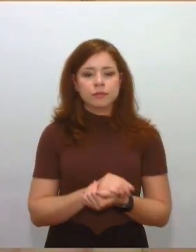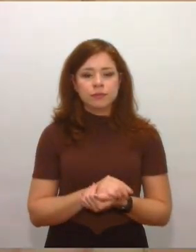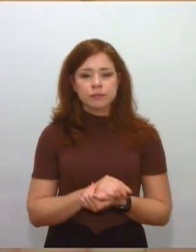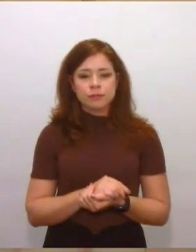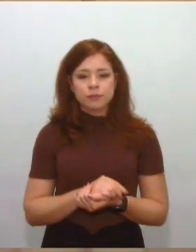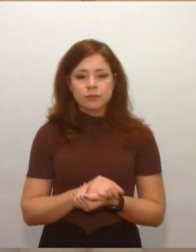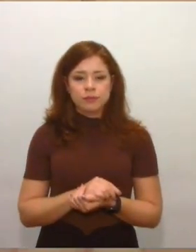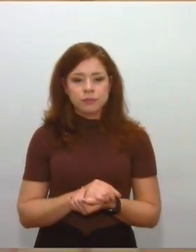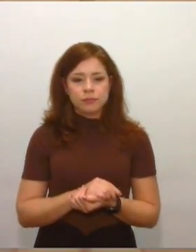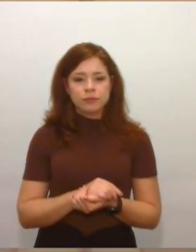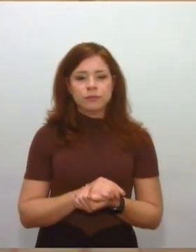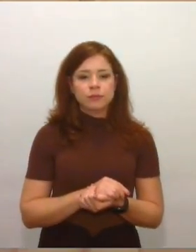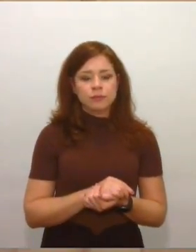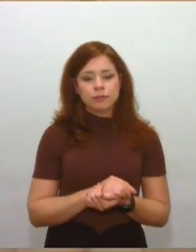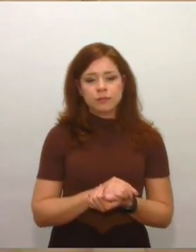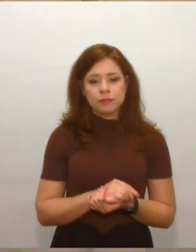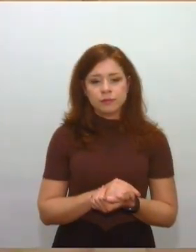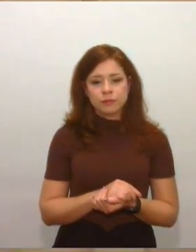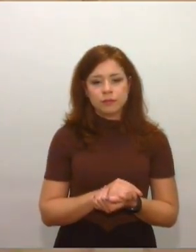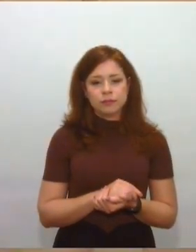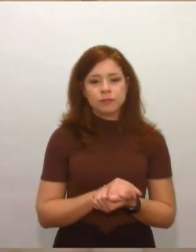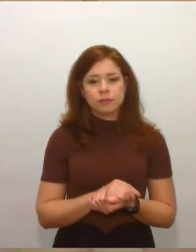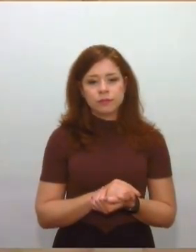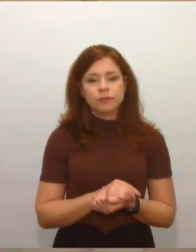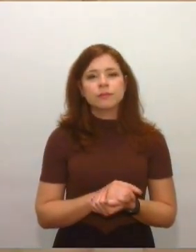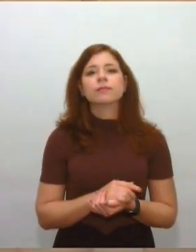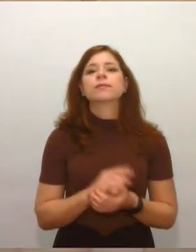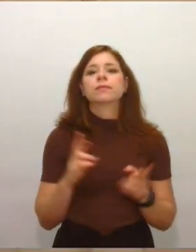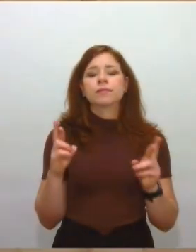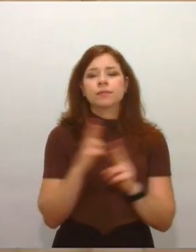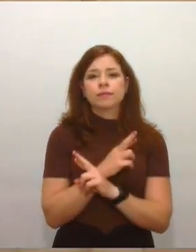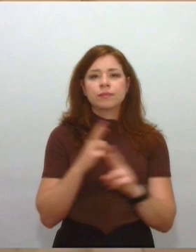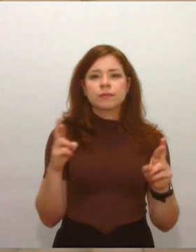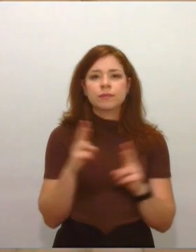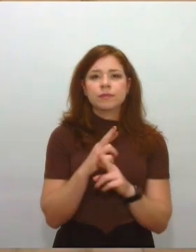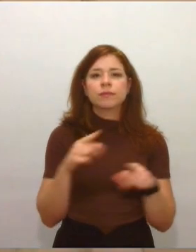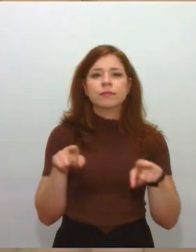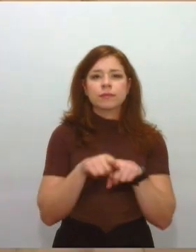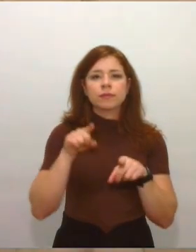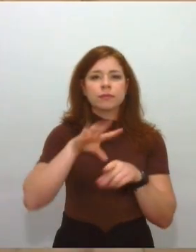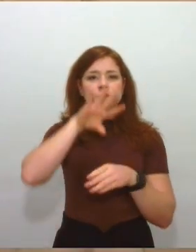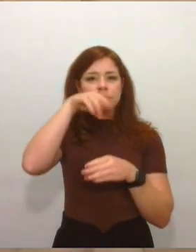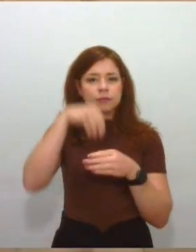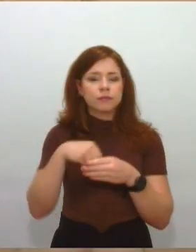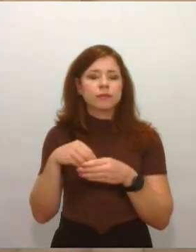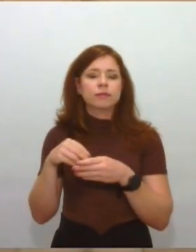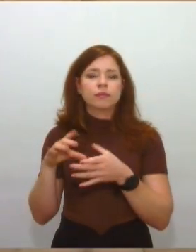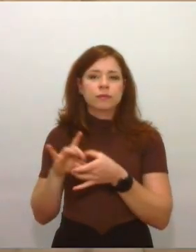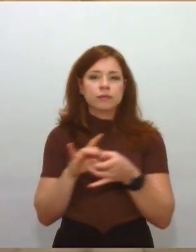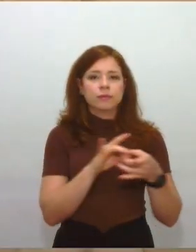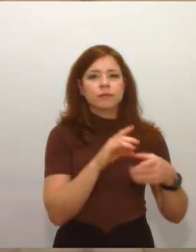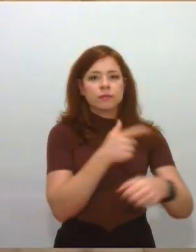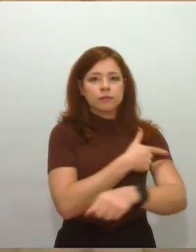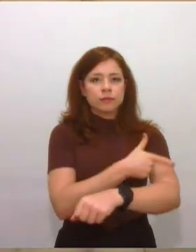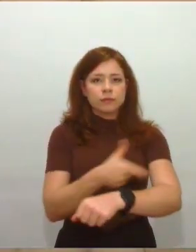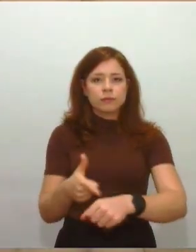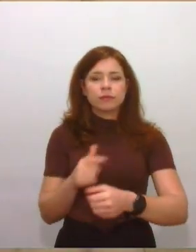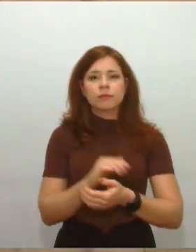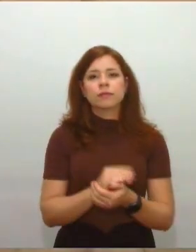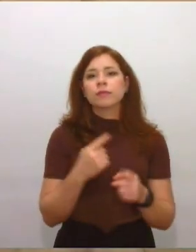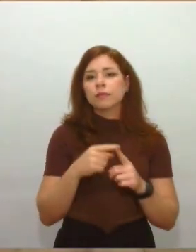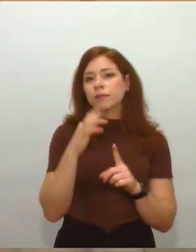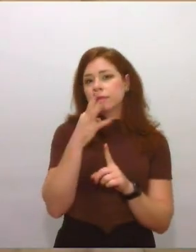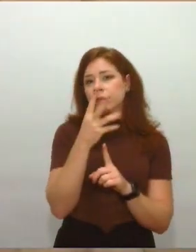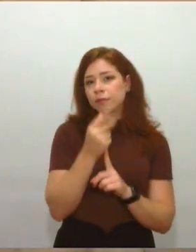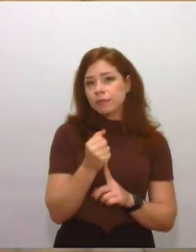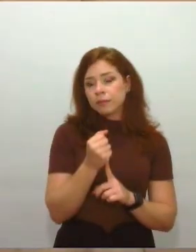E isso tem uma relação muito forte também com a educação, né? Porque a arte, além de arte,